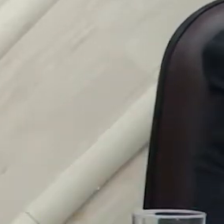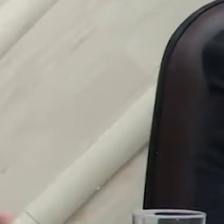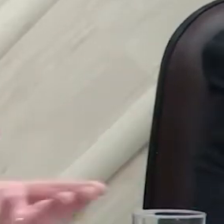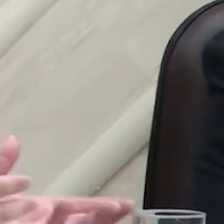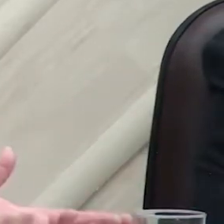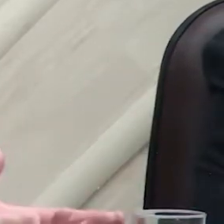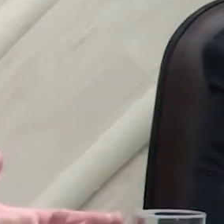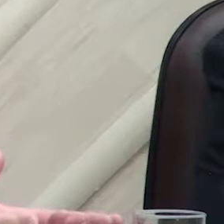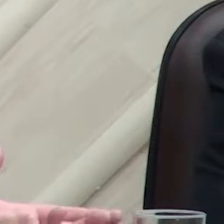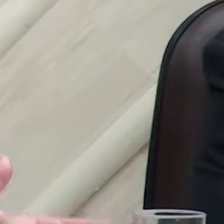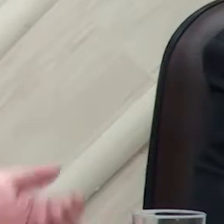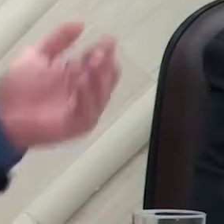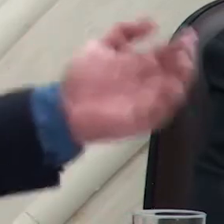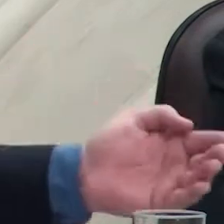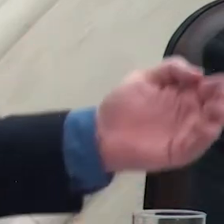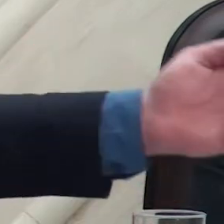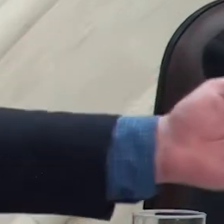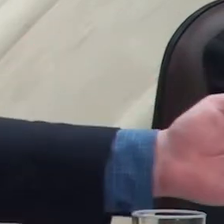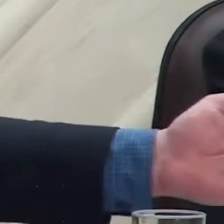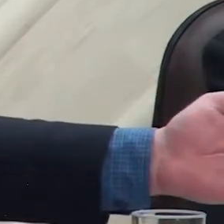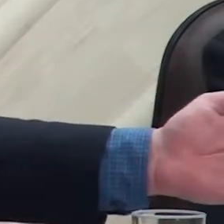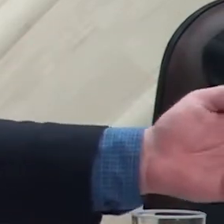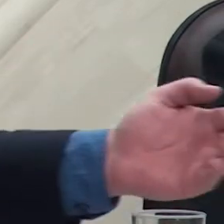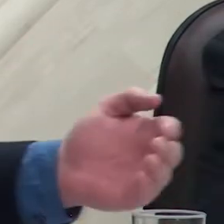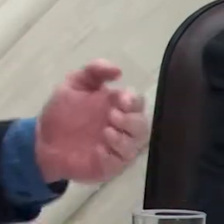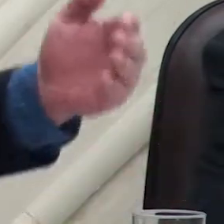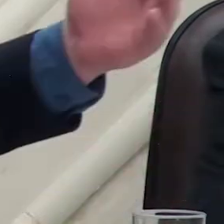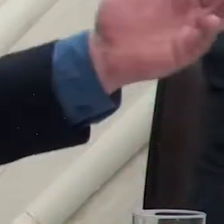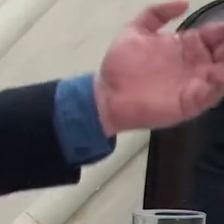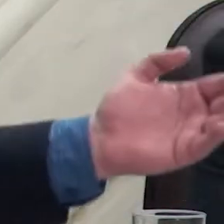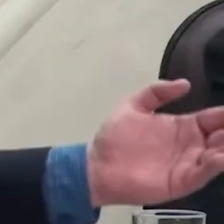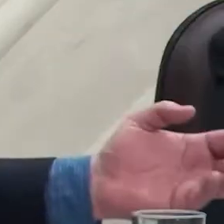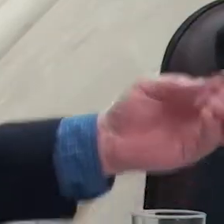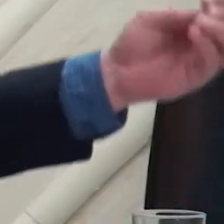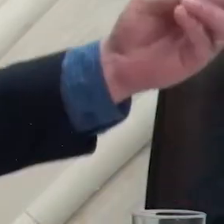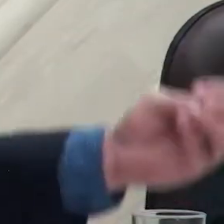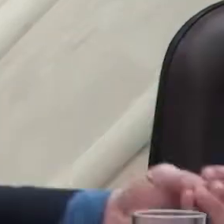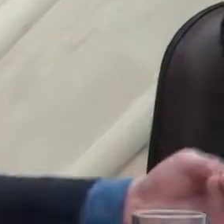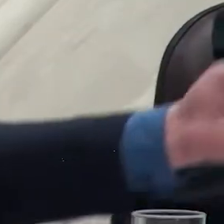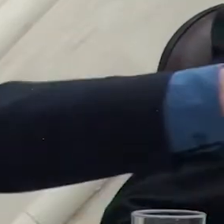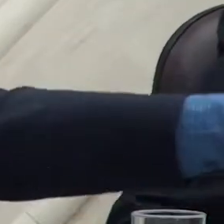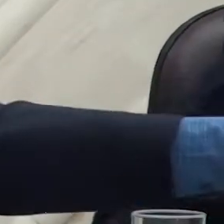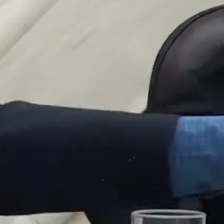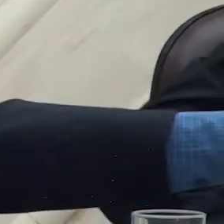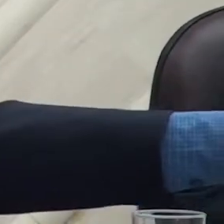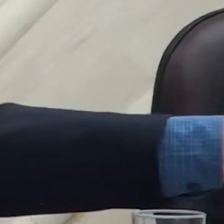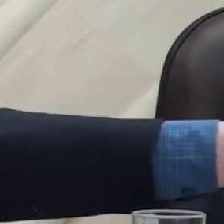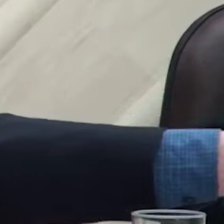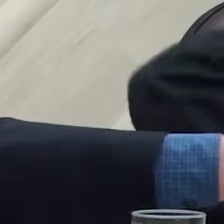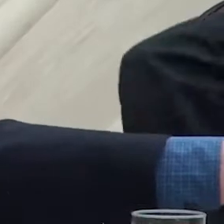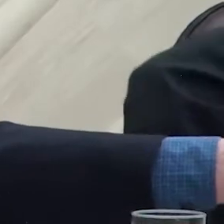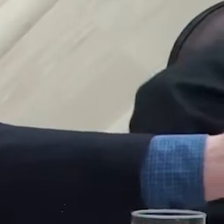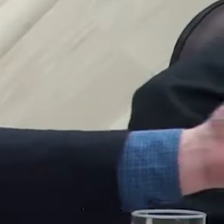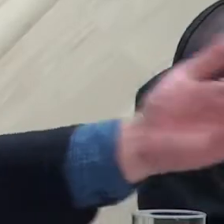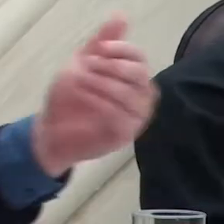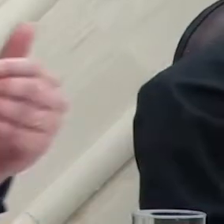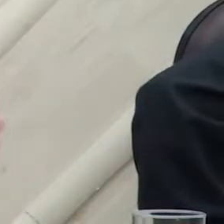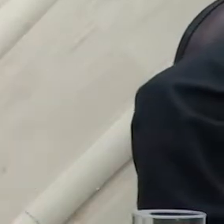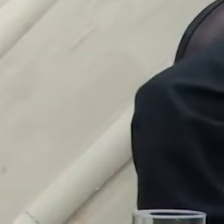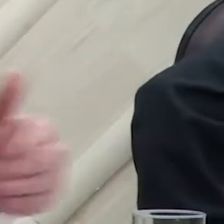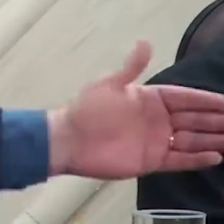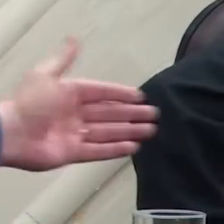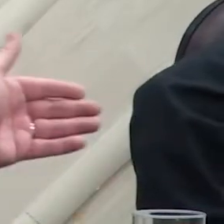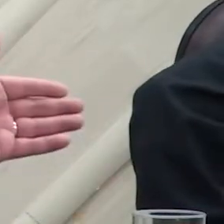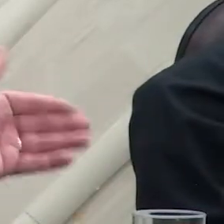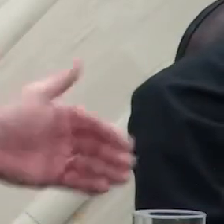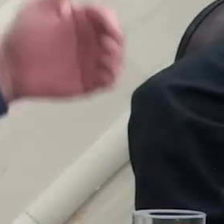fazem bem o corredor de negócio. E aí está lá o correio, geralmente nos estados mais afastados da capital, para o interior, chegando nos rincões